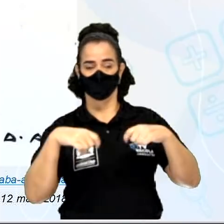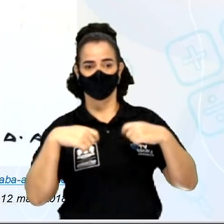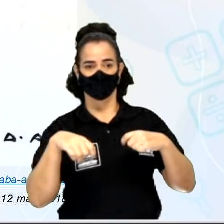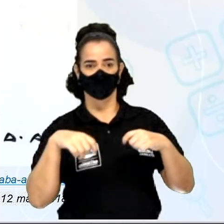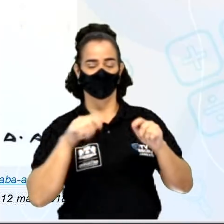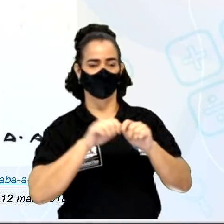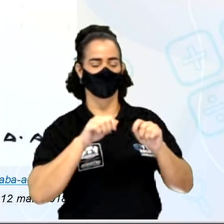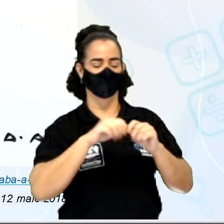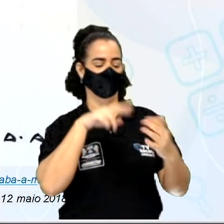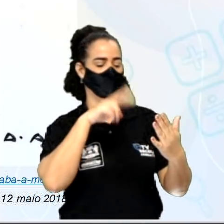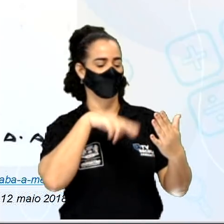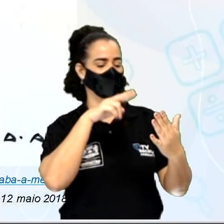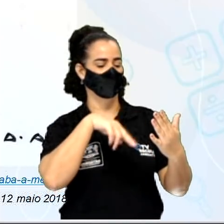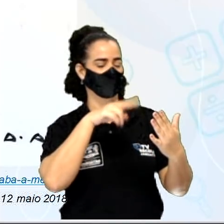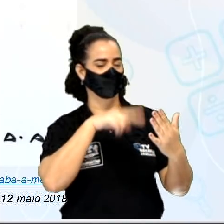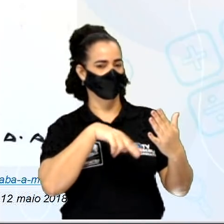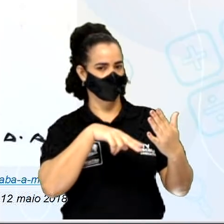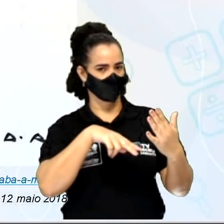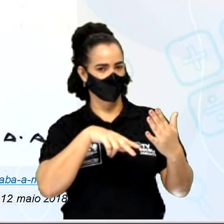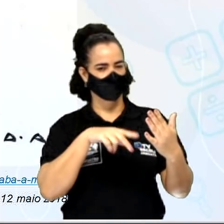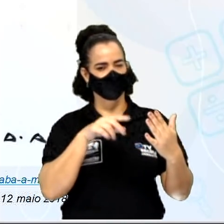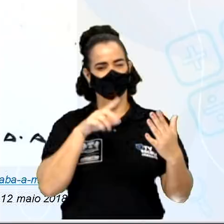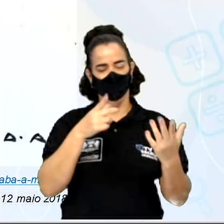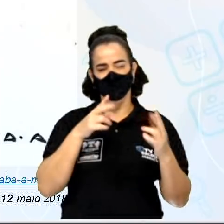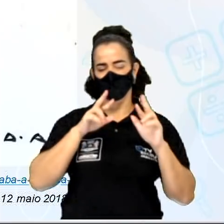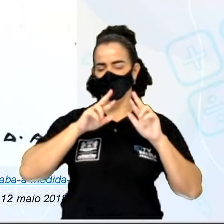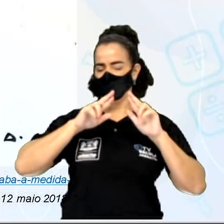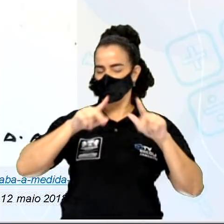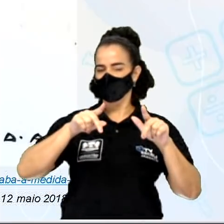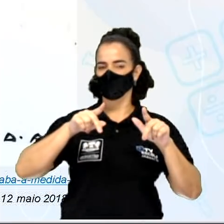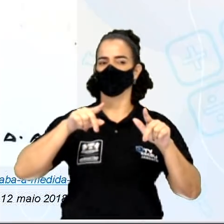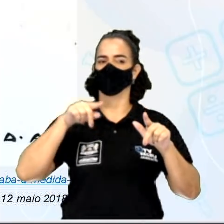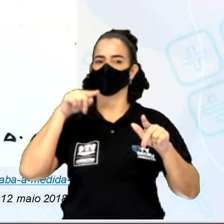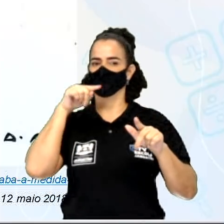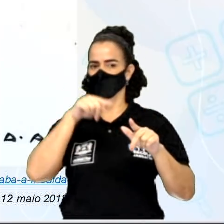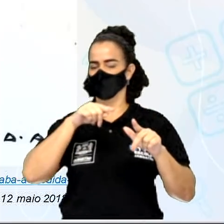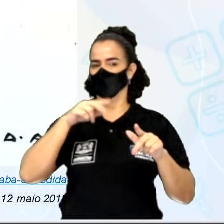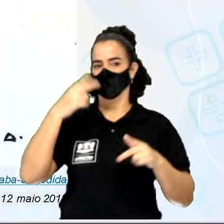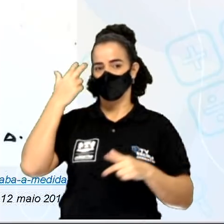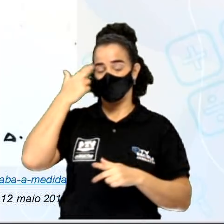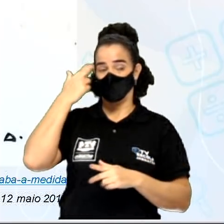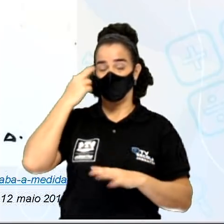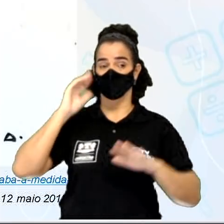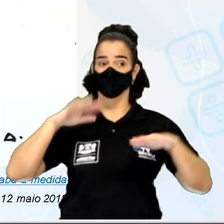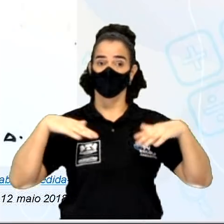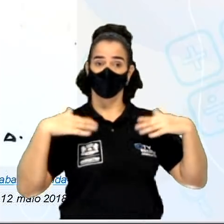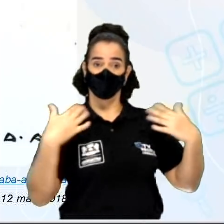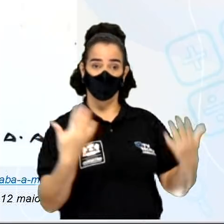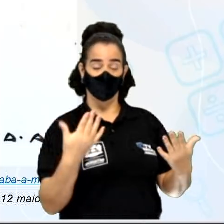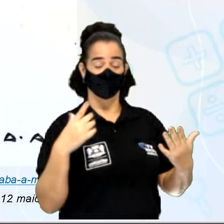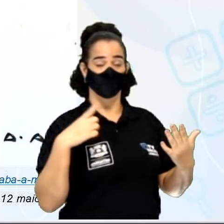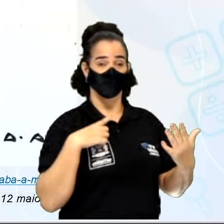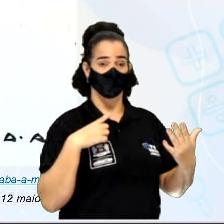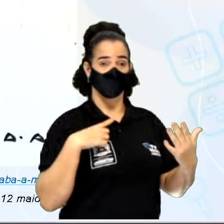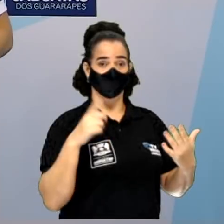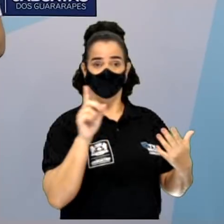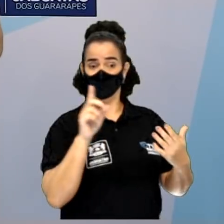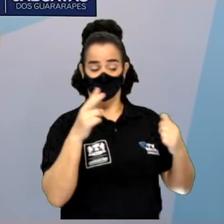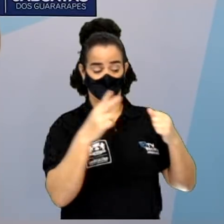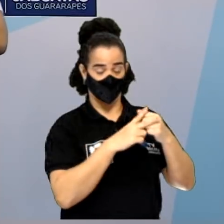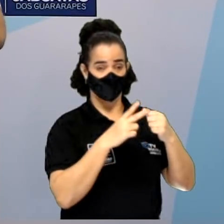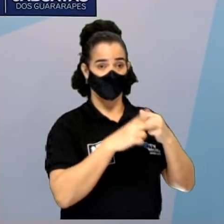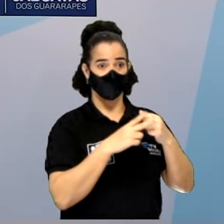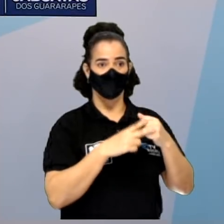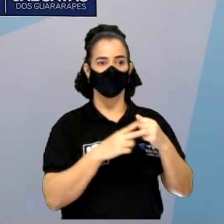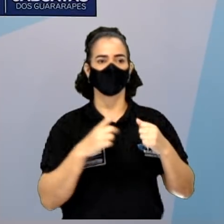um pouquinho diferente da habitual. Quando se trata de textos não verbais, ou no caso aqui um texto multimodal, né? Porque ele